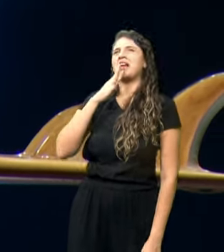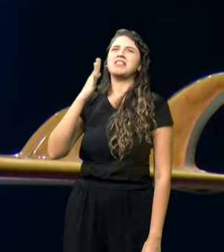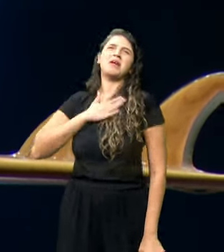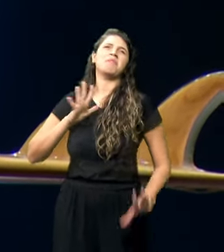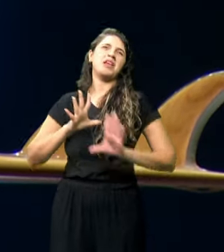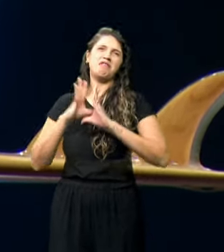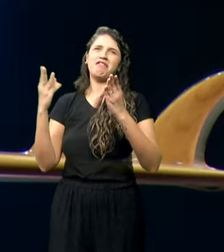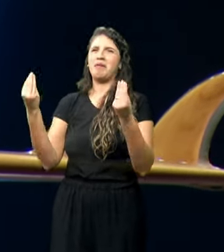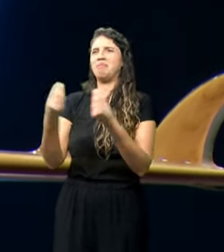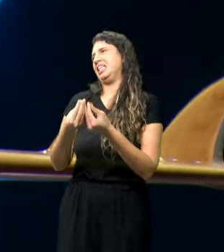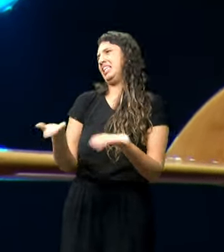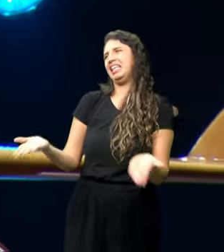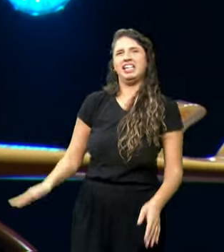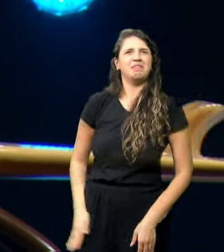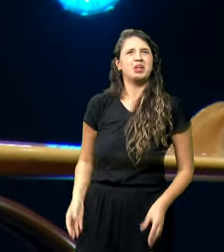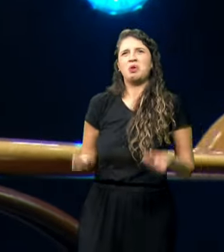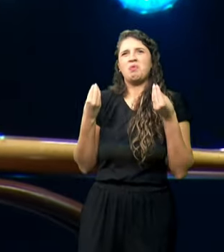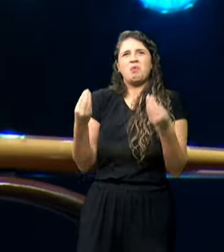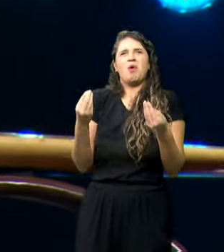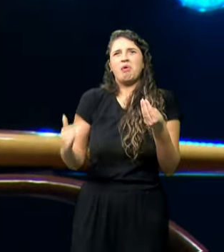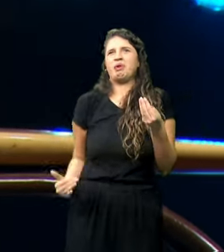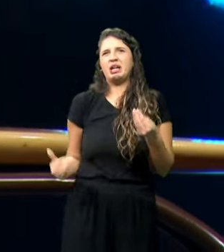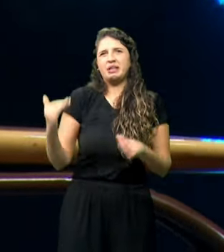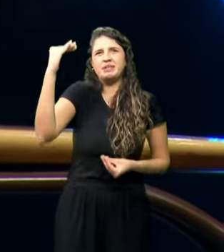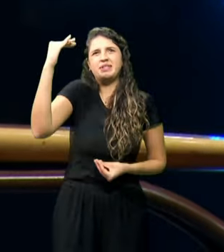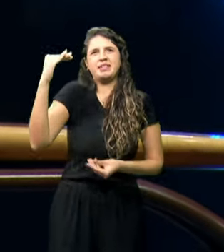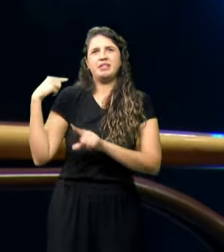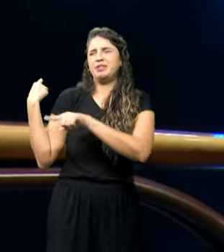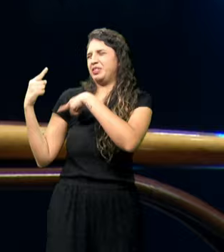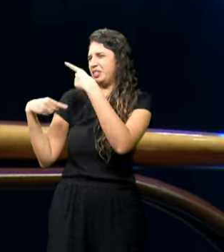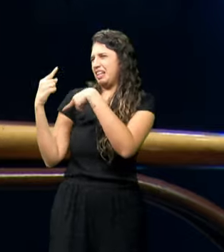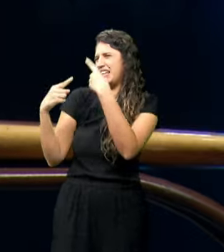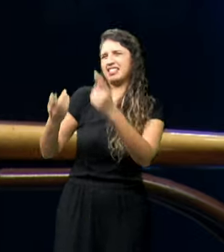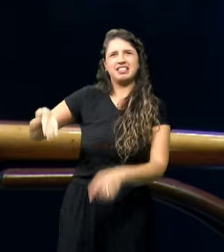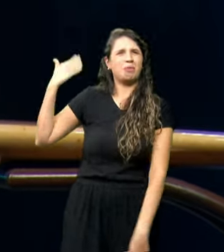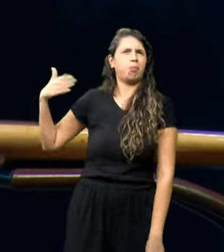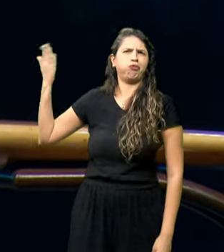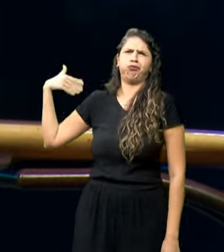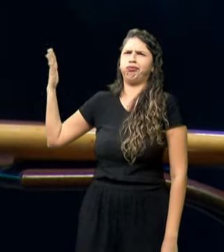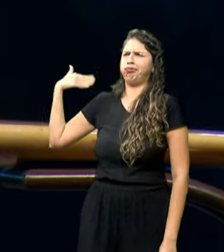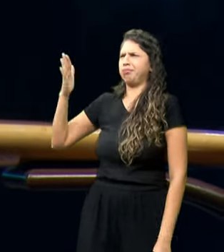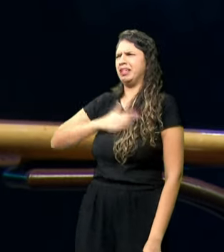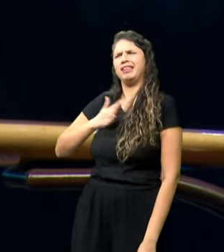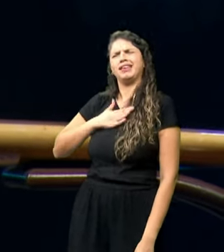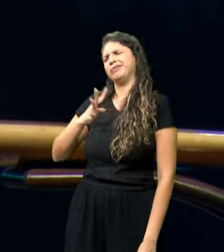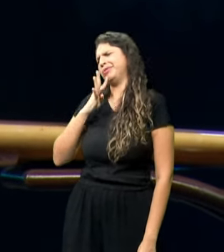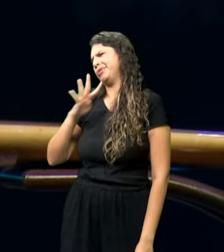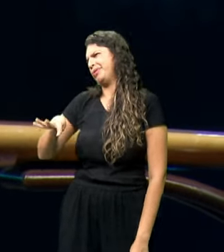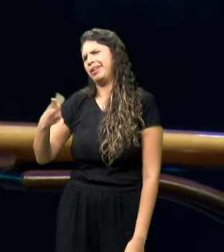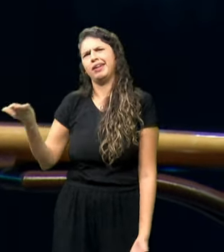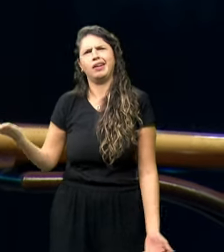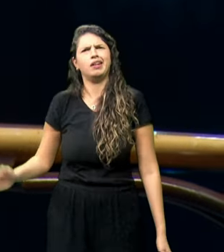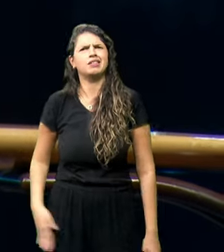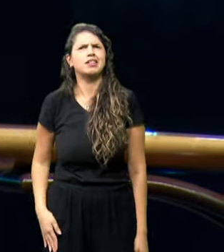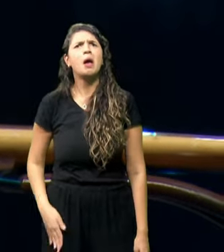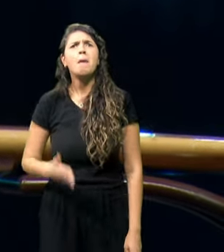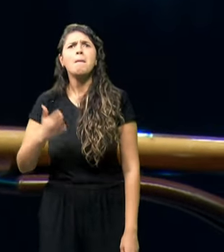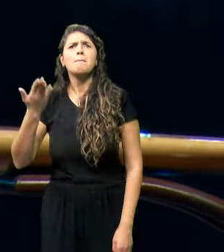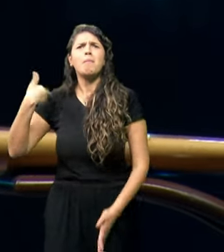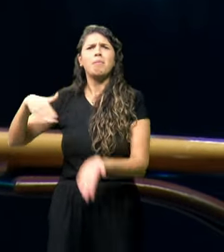O senhor não sabe o lar que eu fui criado. Se eu contar minha geração, meu tarataratatatatavô era um